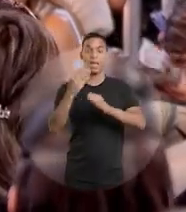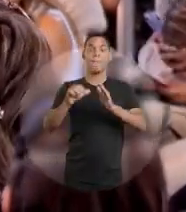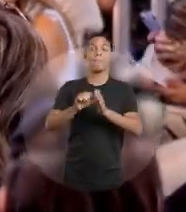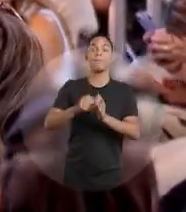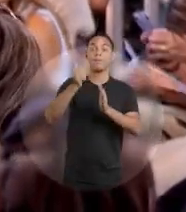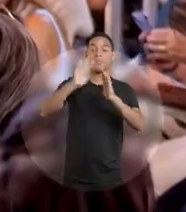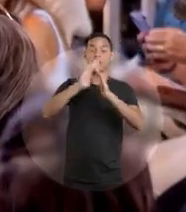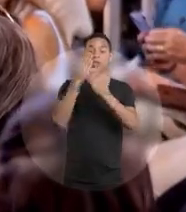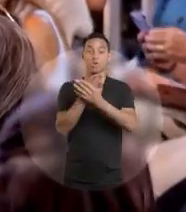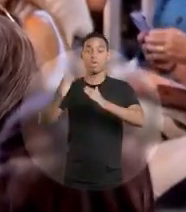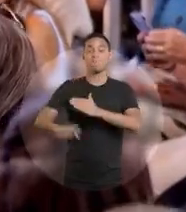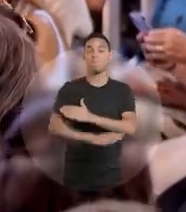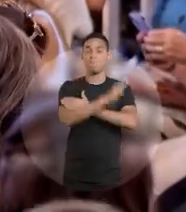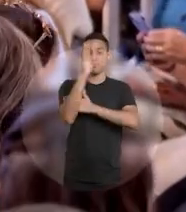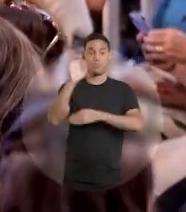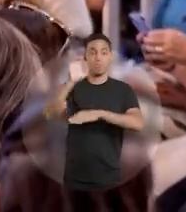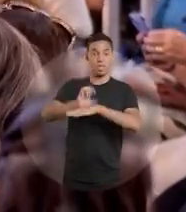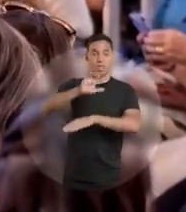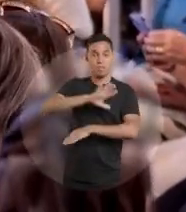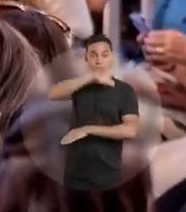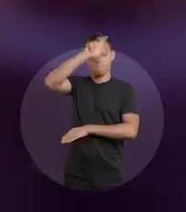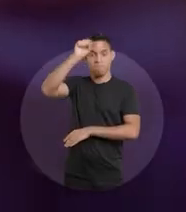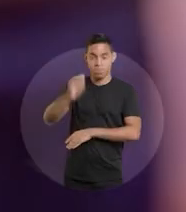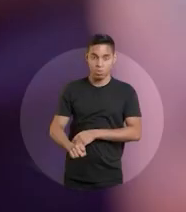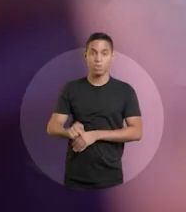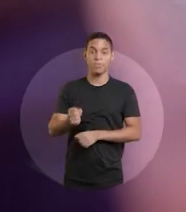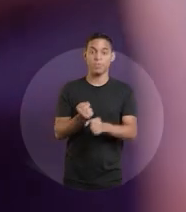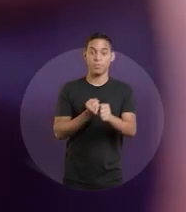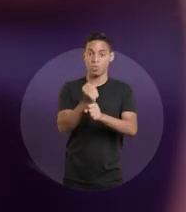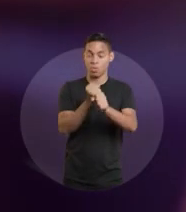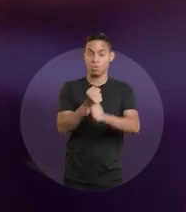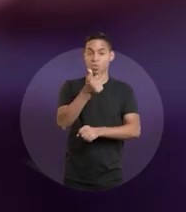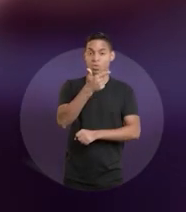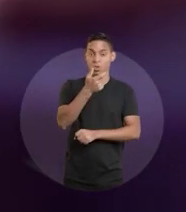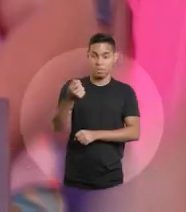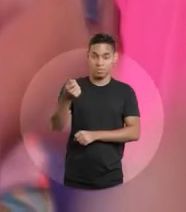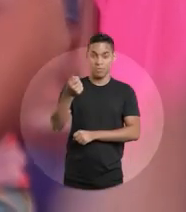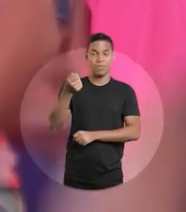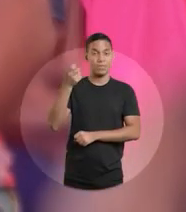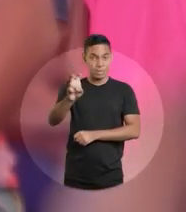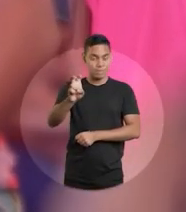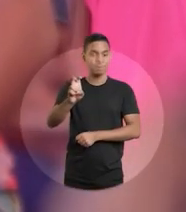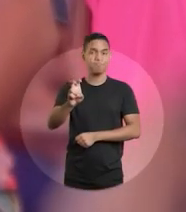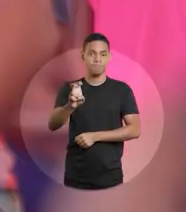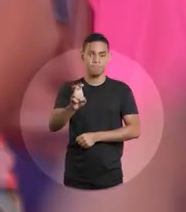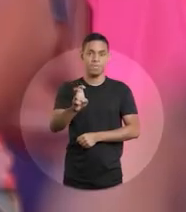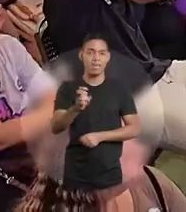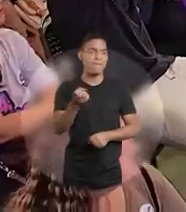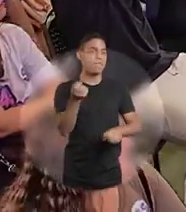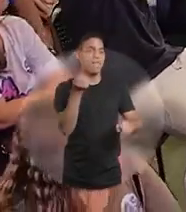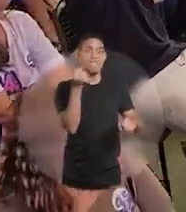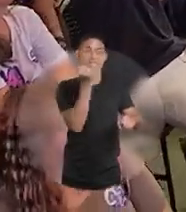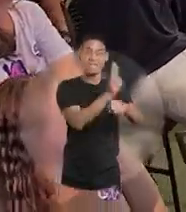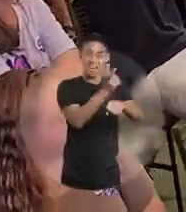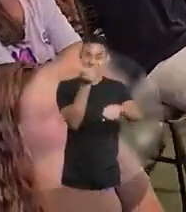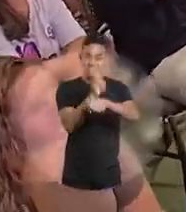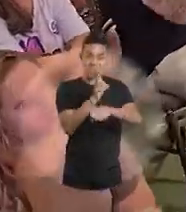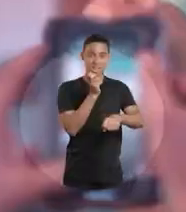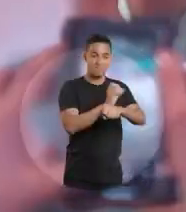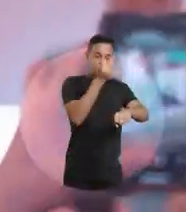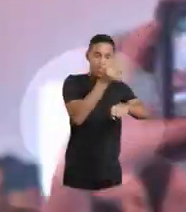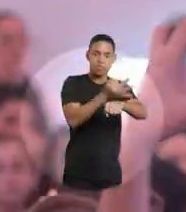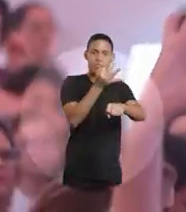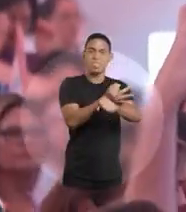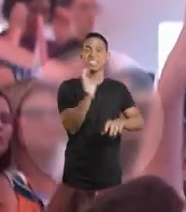escola em período integral do estado de Mato Grosso do Sul no ano de 2005. A gente zerou a vaga